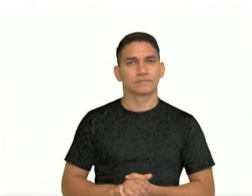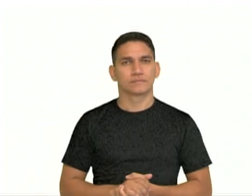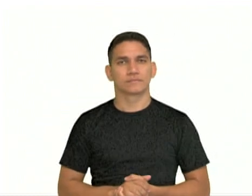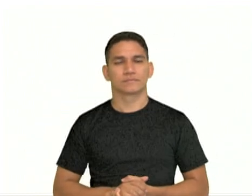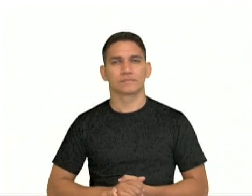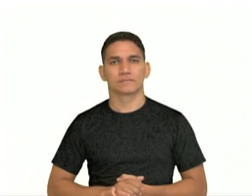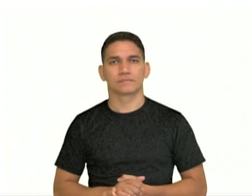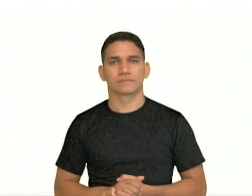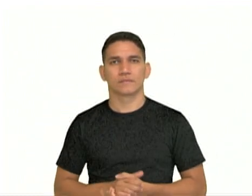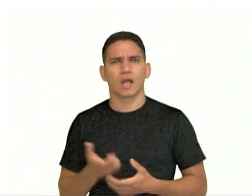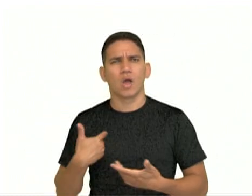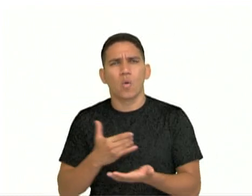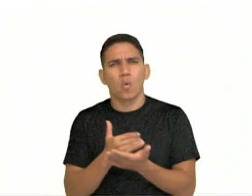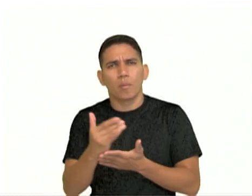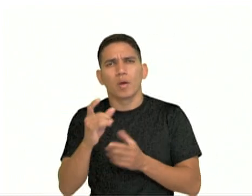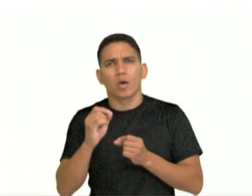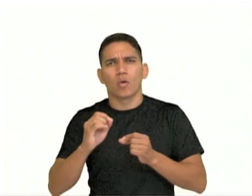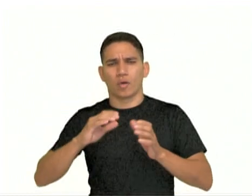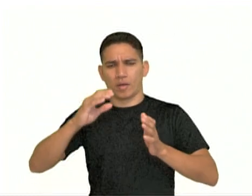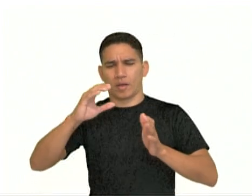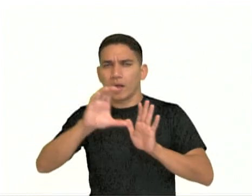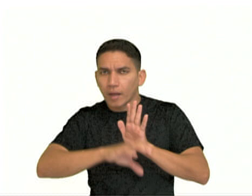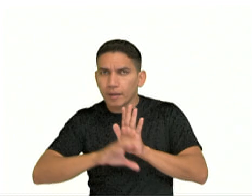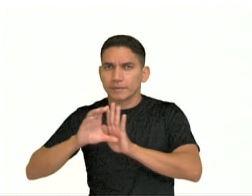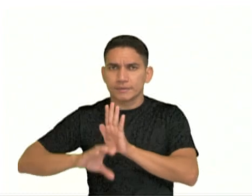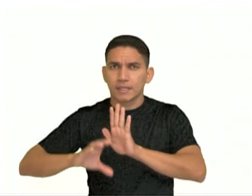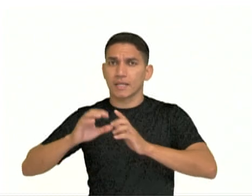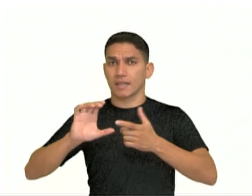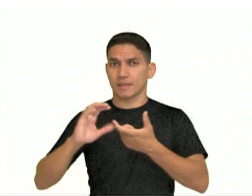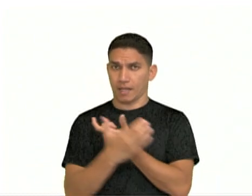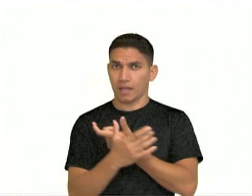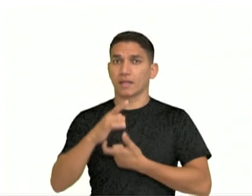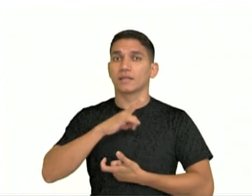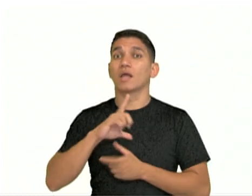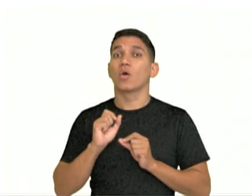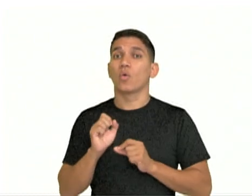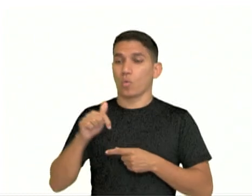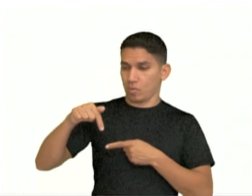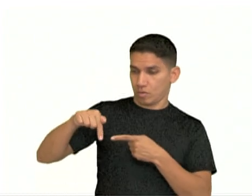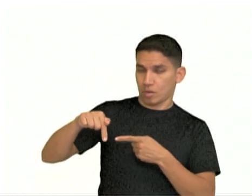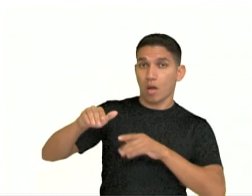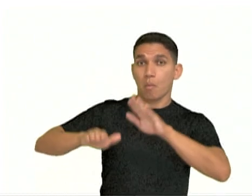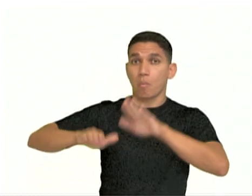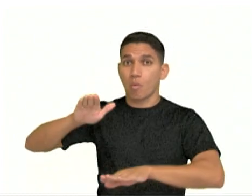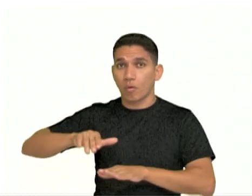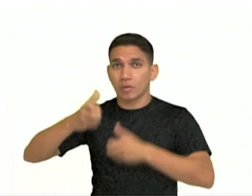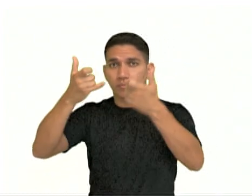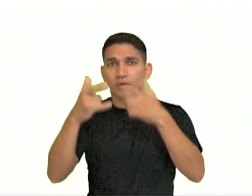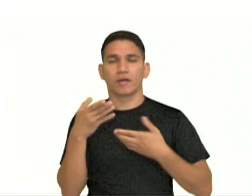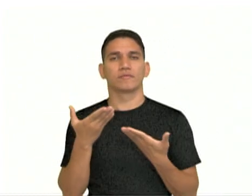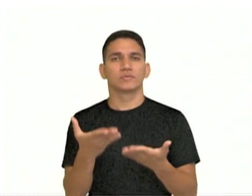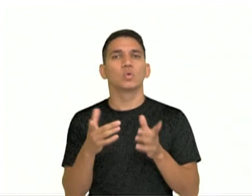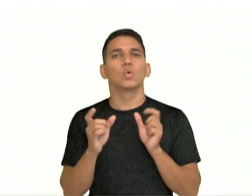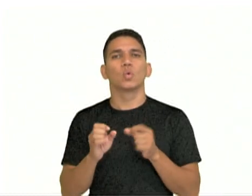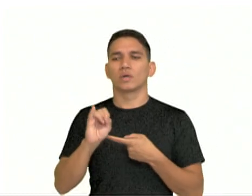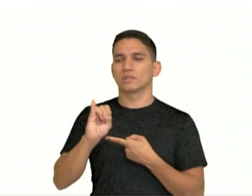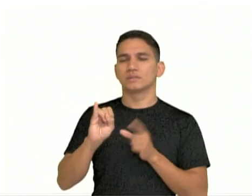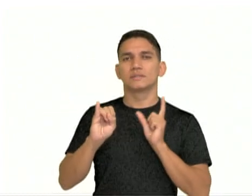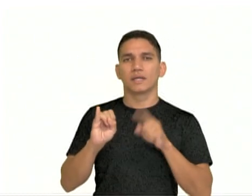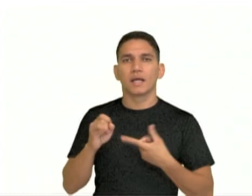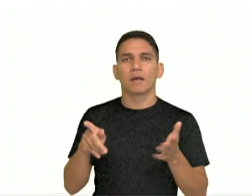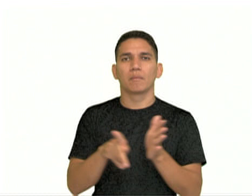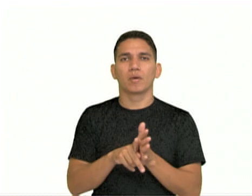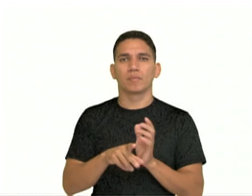eu abrindo o termo, ou seja, colocando lá o que é a quantidade de movimento, eu posso dizer para vocês que o impulso ele é